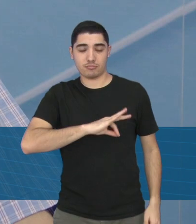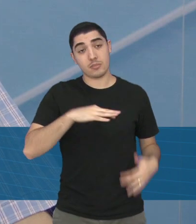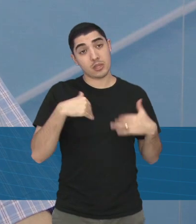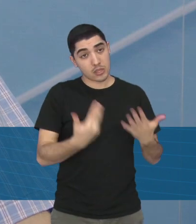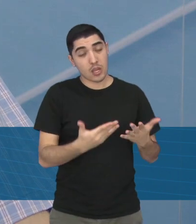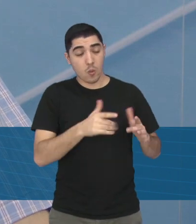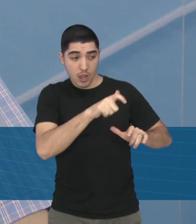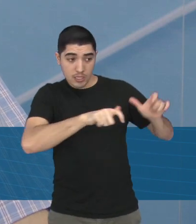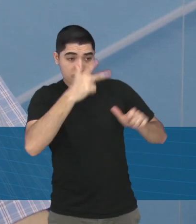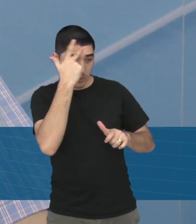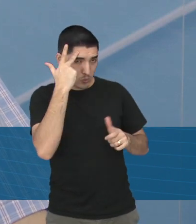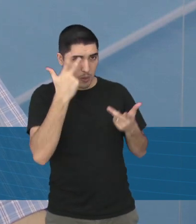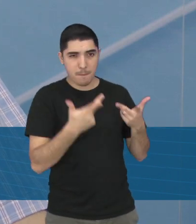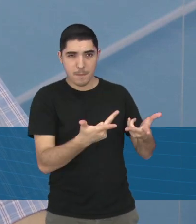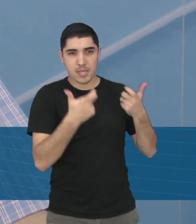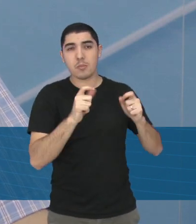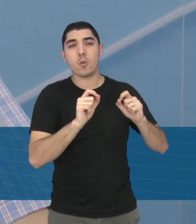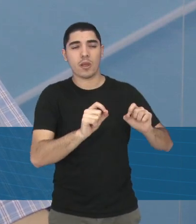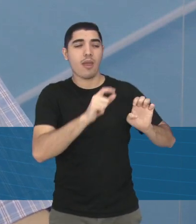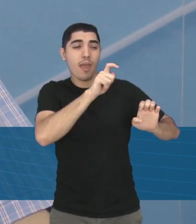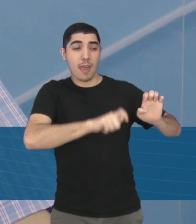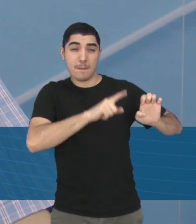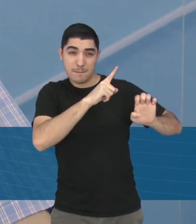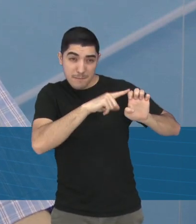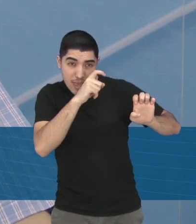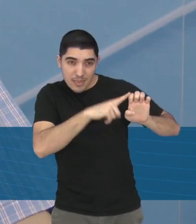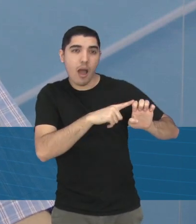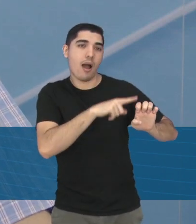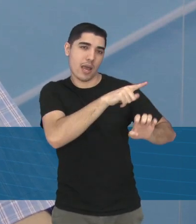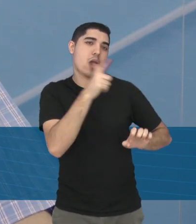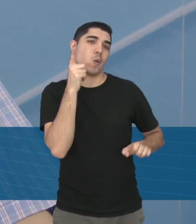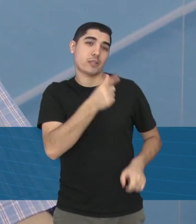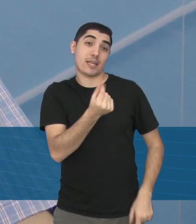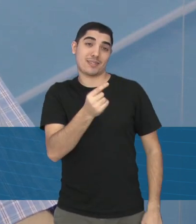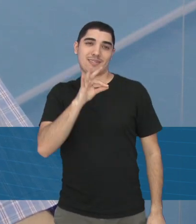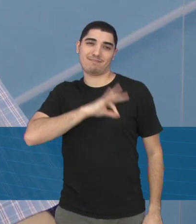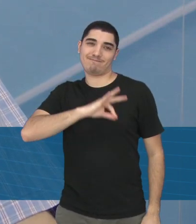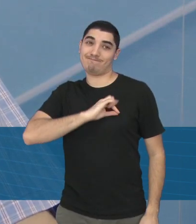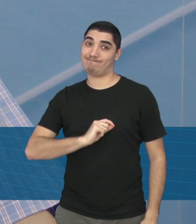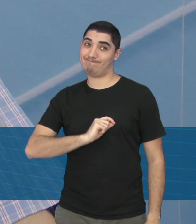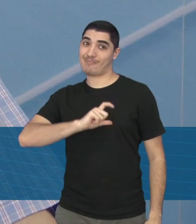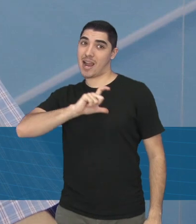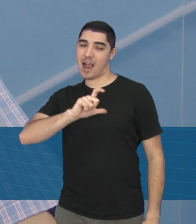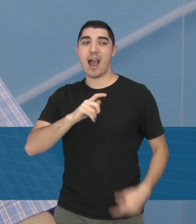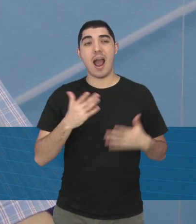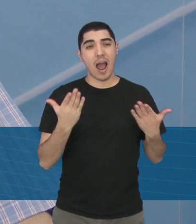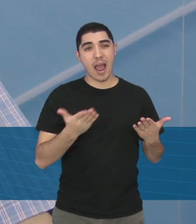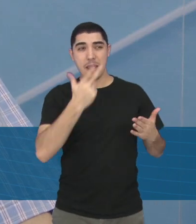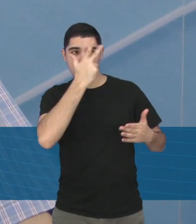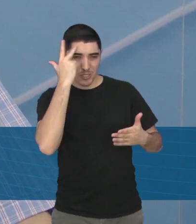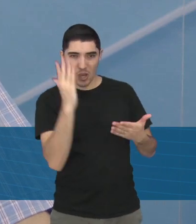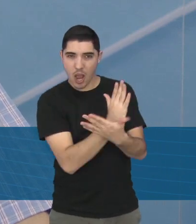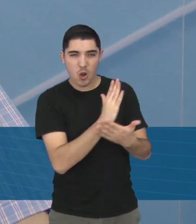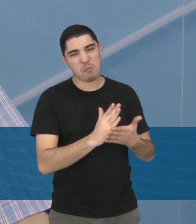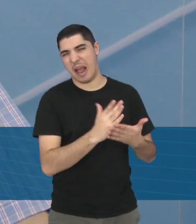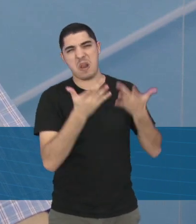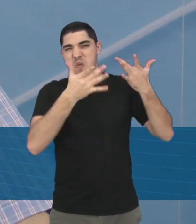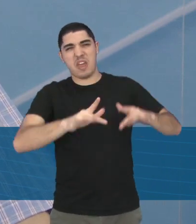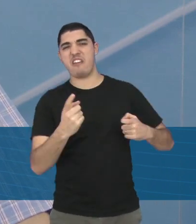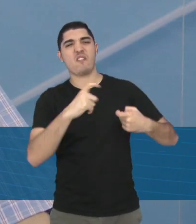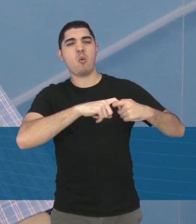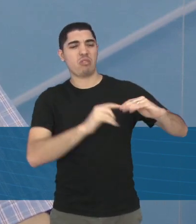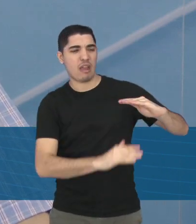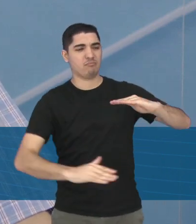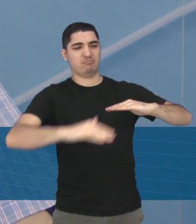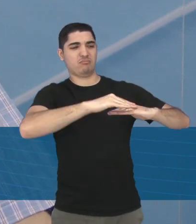que talvez, como empreendedores, eles ganhariam mais, como realmente muitos deles ganham, e resolveram não se voltar mais para o mercado de